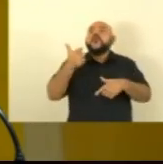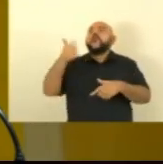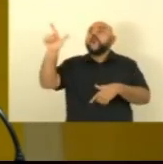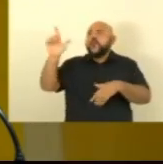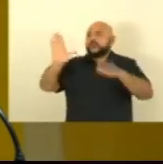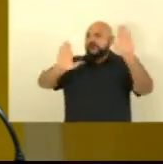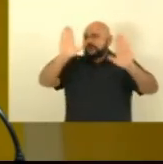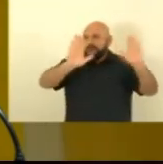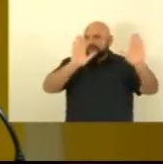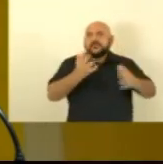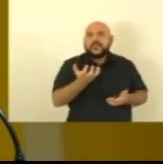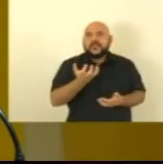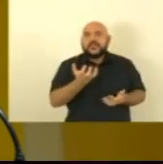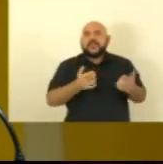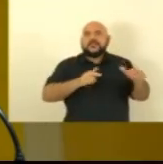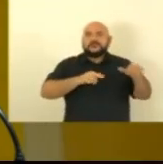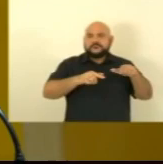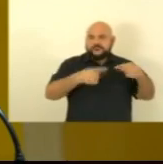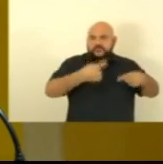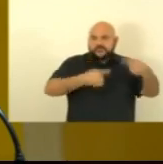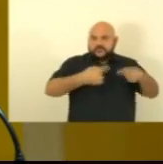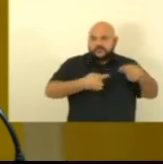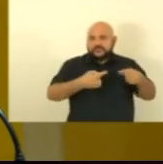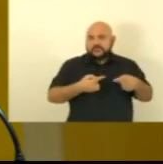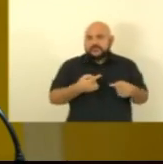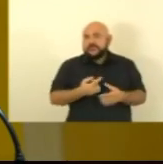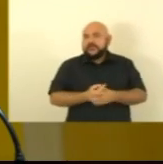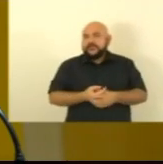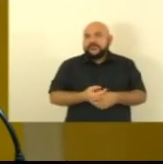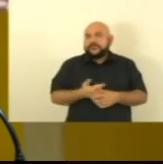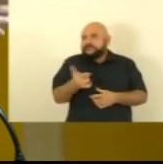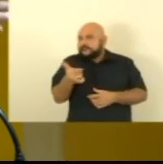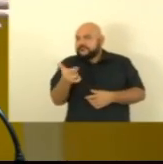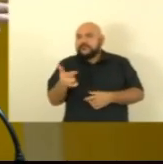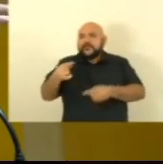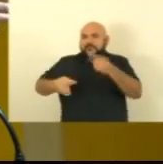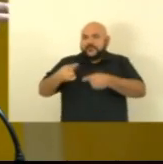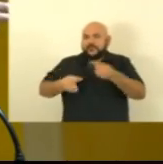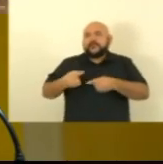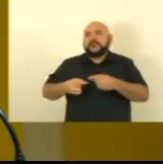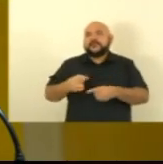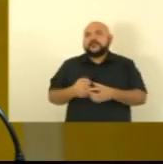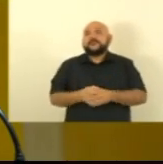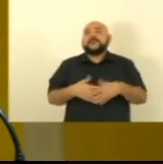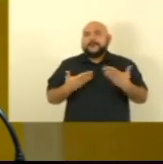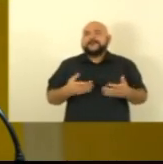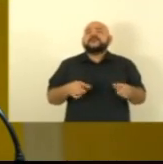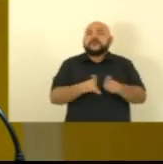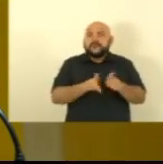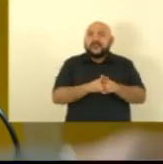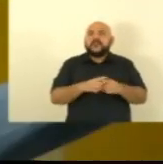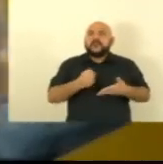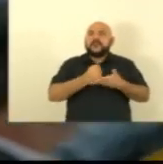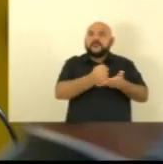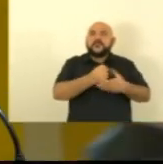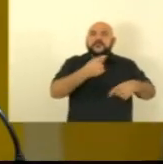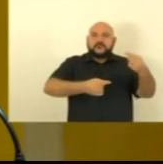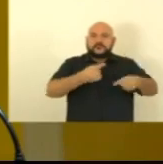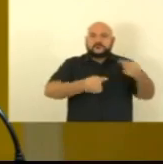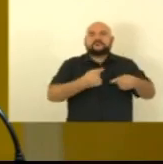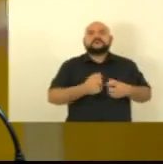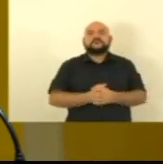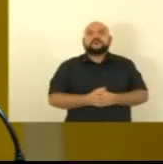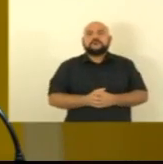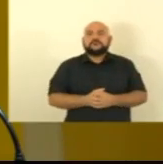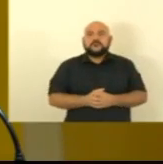quer discutir. Não havendo quem queira discutir, coloco em votação. Verdade, eu que voto eu ou devolvo para você? Na verdade, eu coloco,